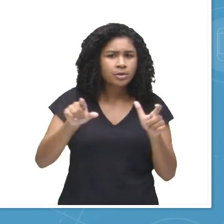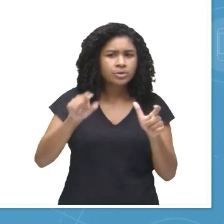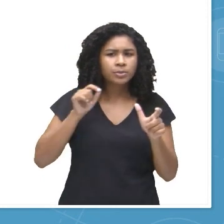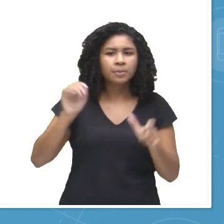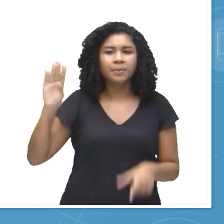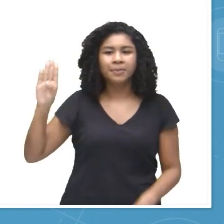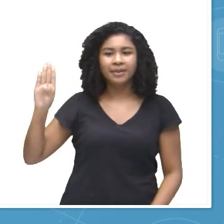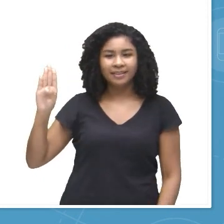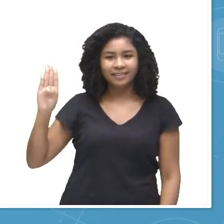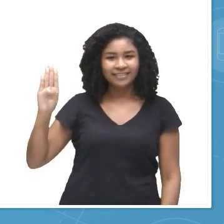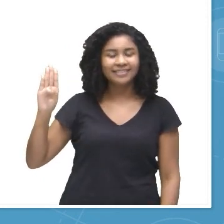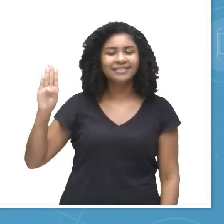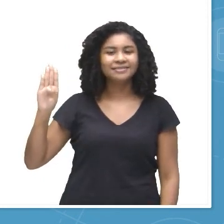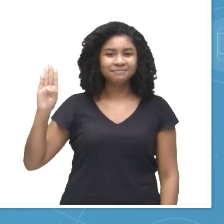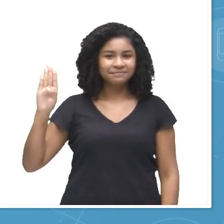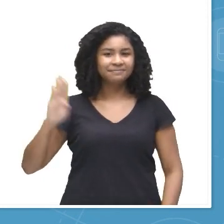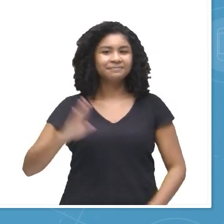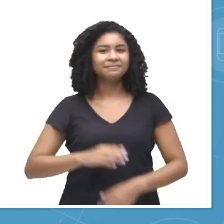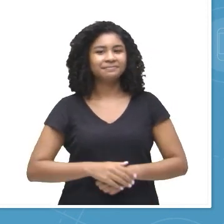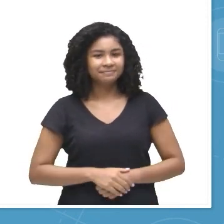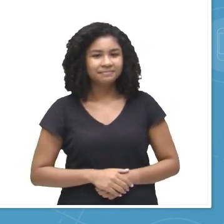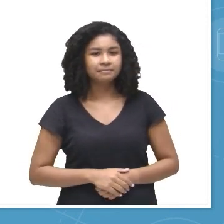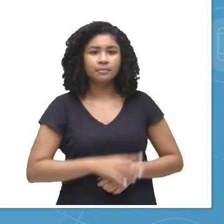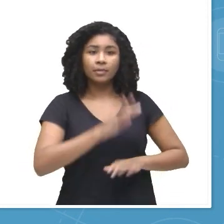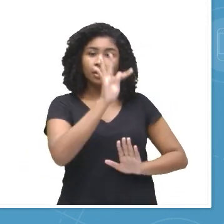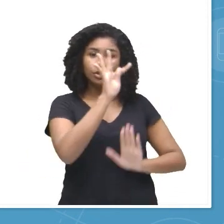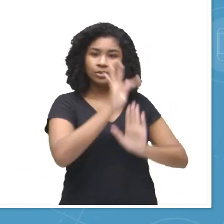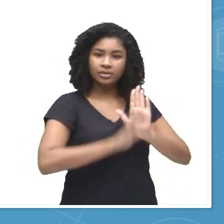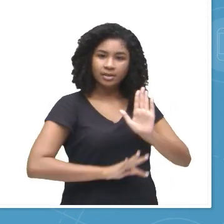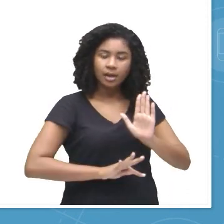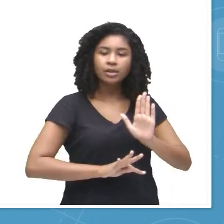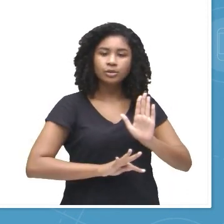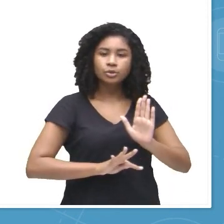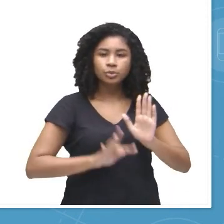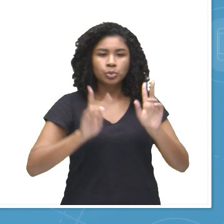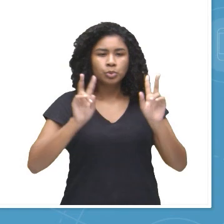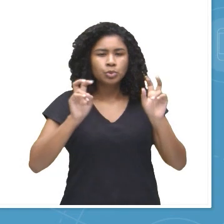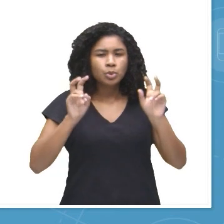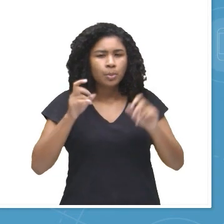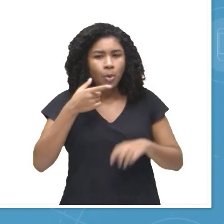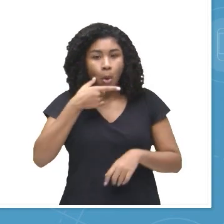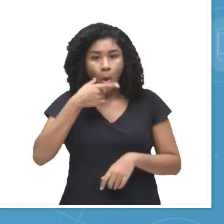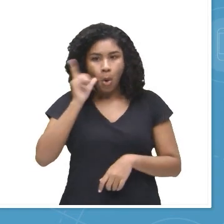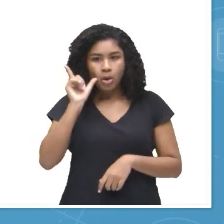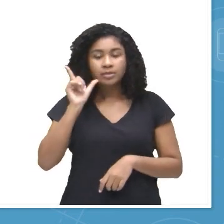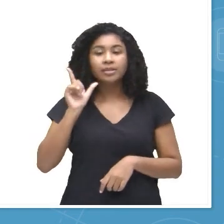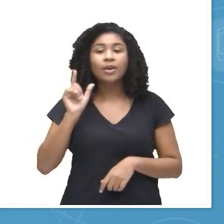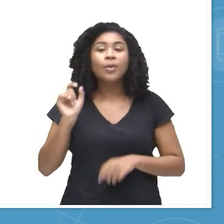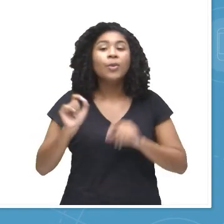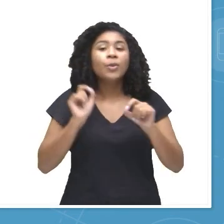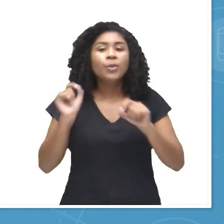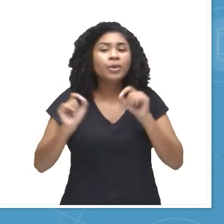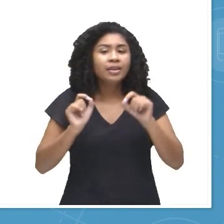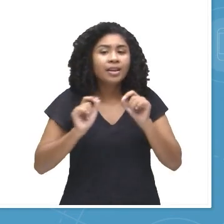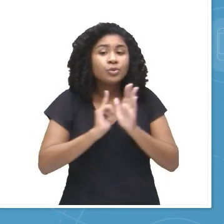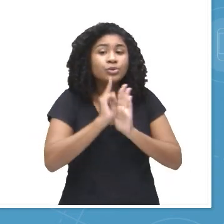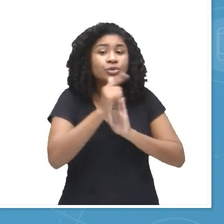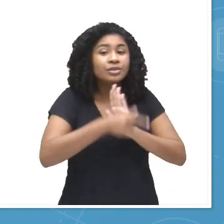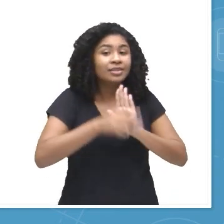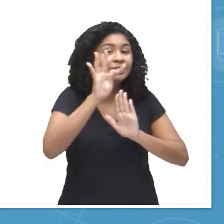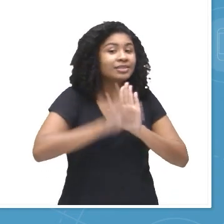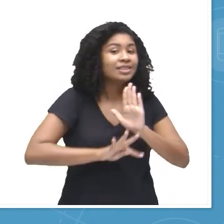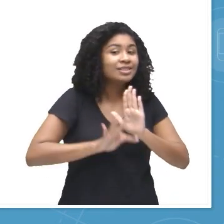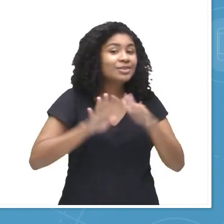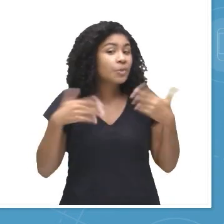letra B. E o texto, né? Como a gente estudou ontem, ele é um mini-conto, gente. Ele é um